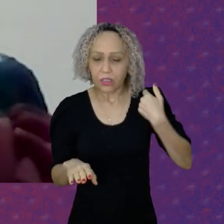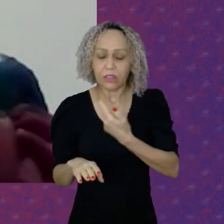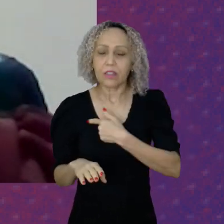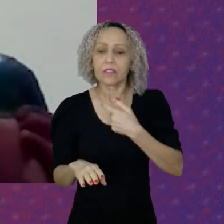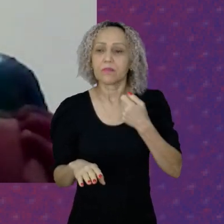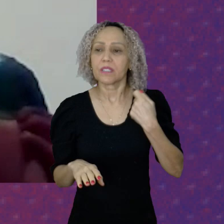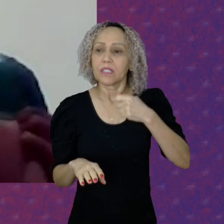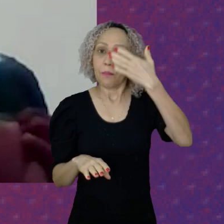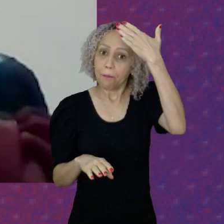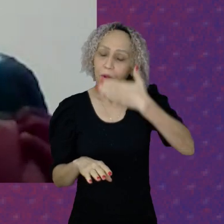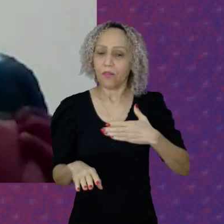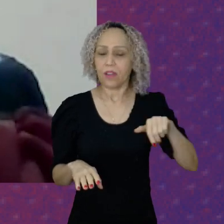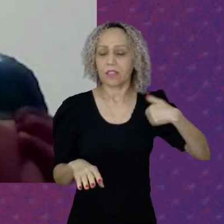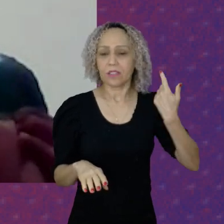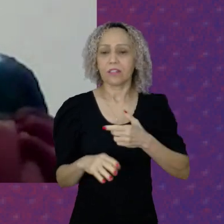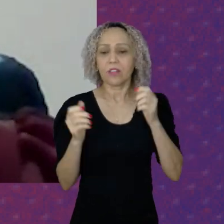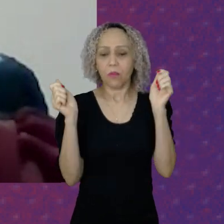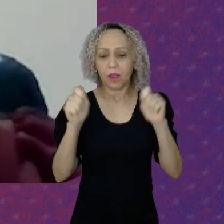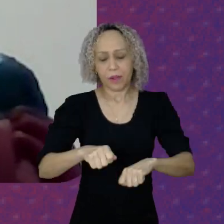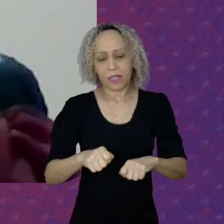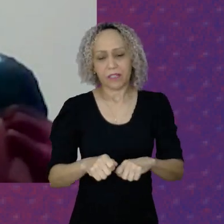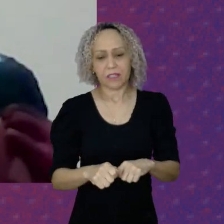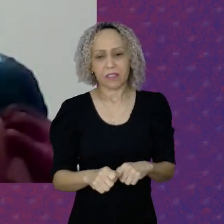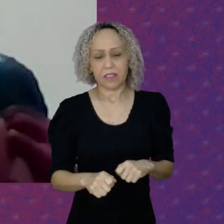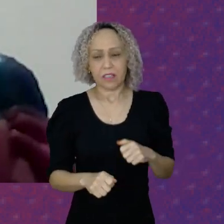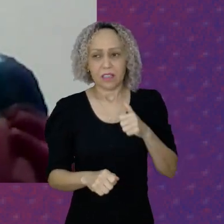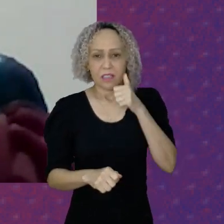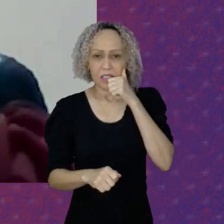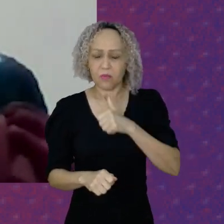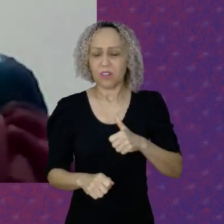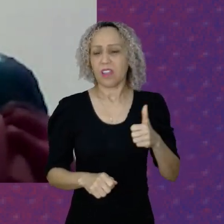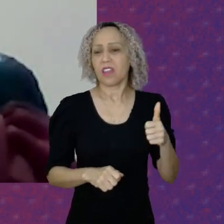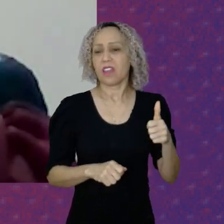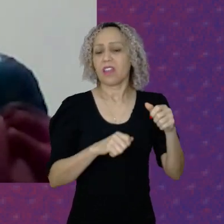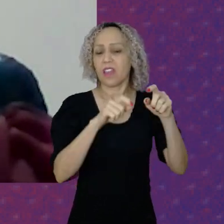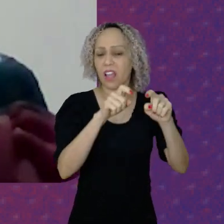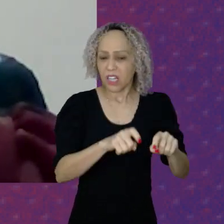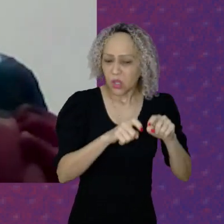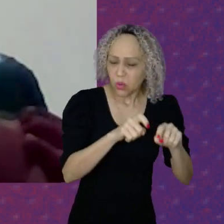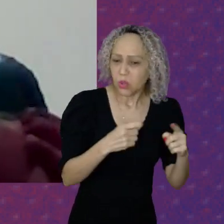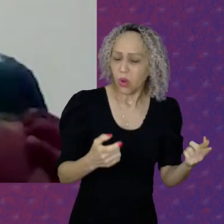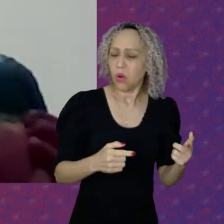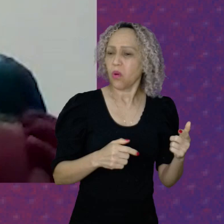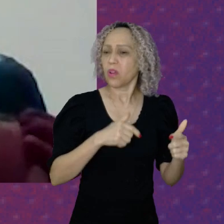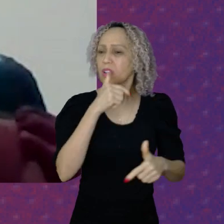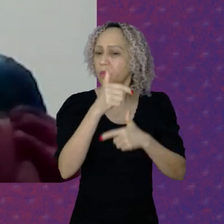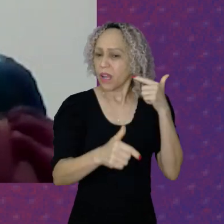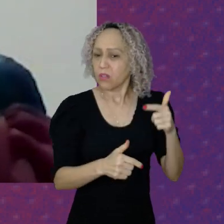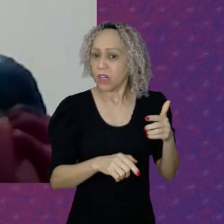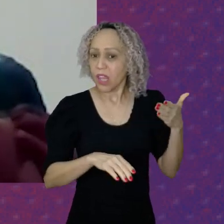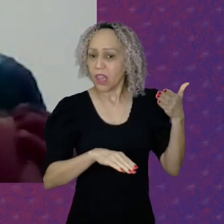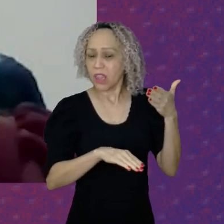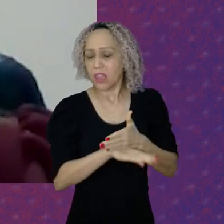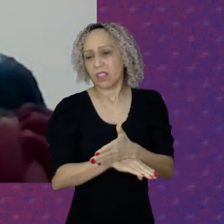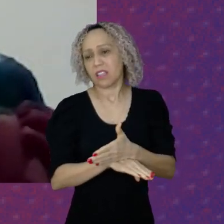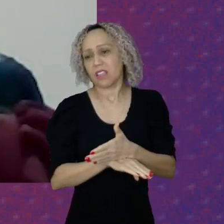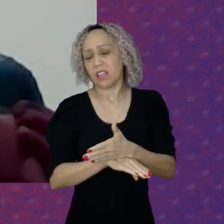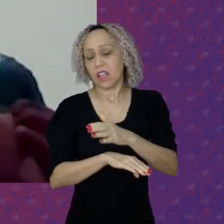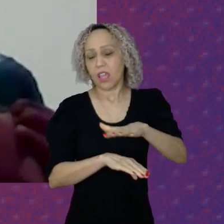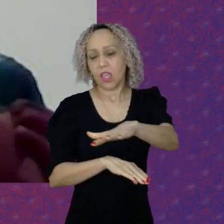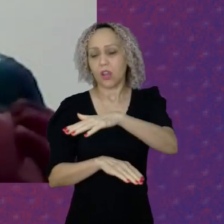ser mulher, ser trabalhadora, uma agricultora, então ocupar esse espaço me deixa muito